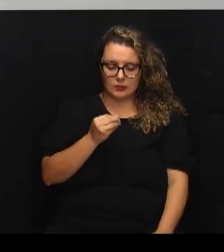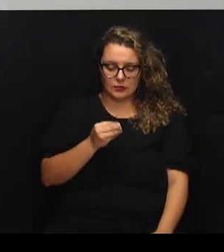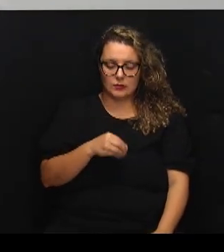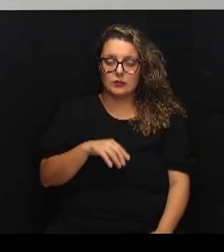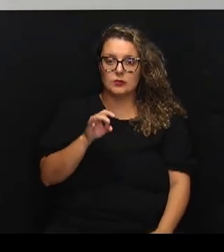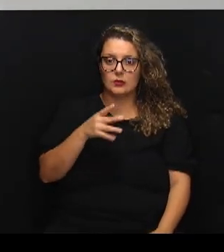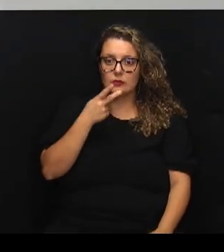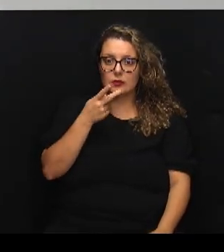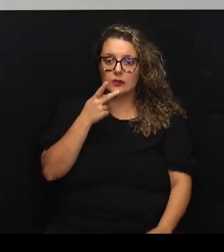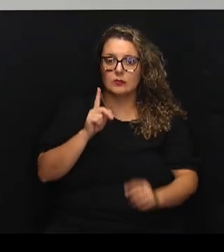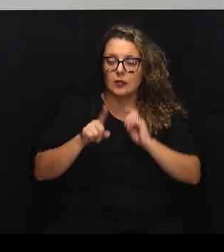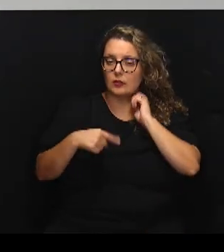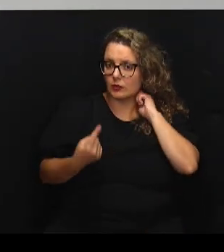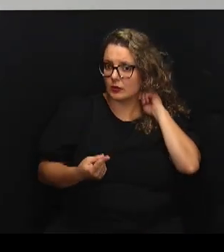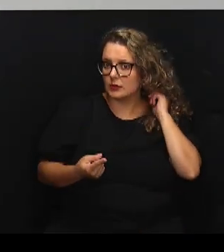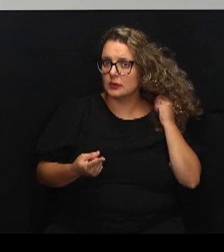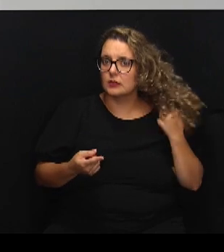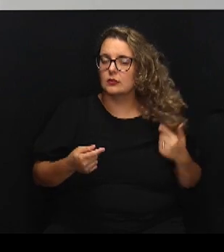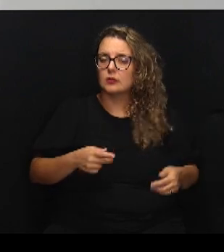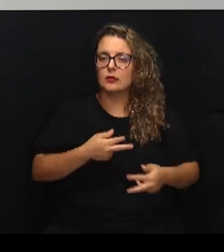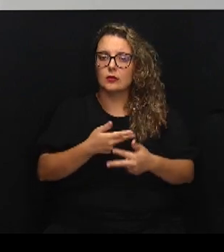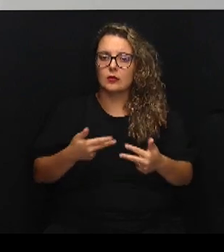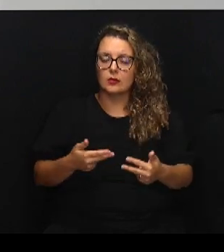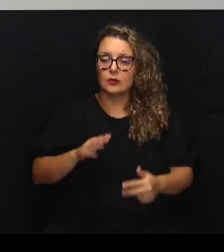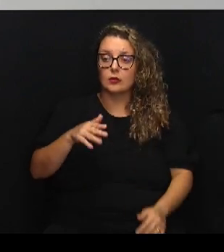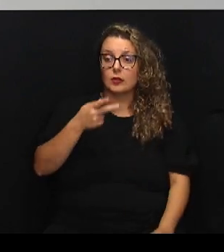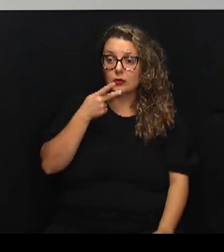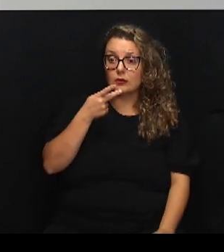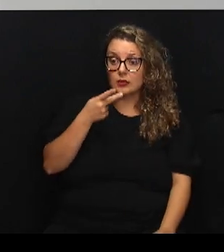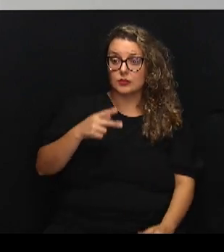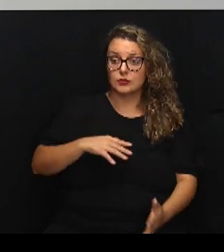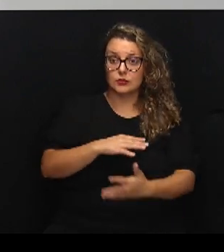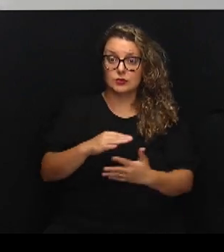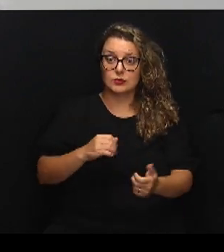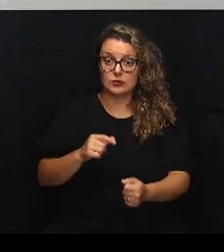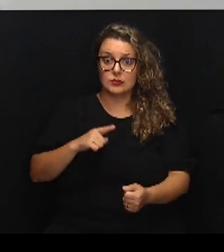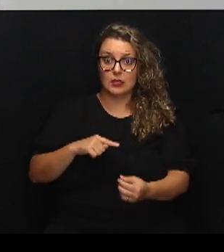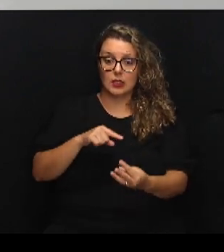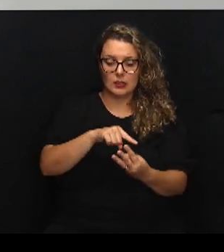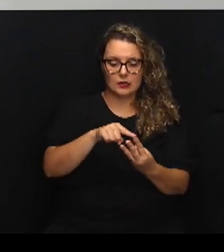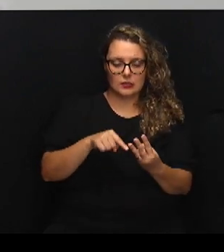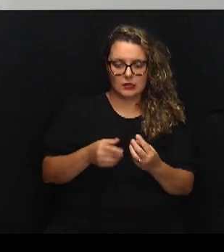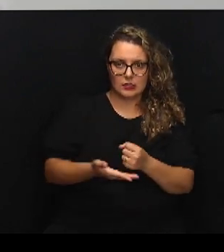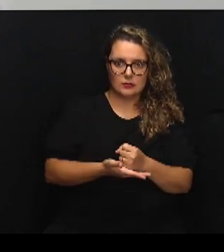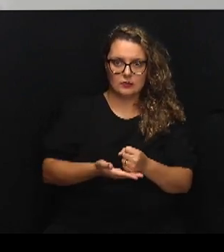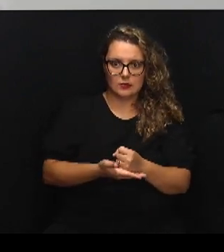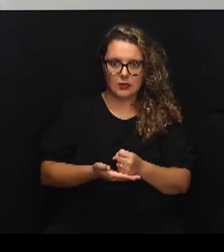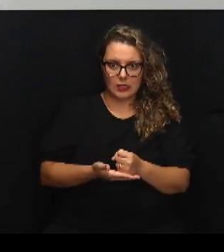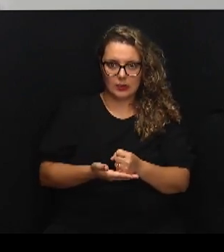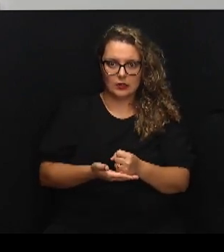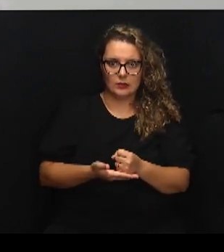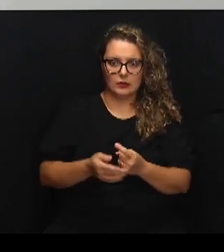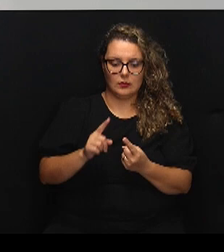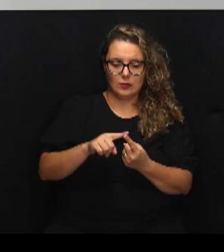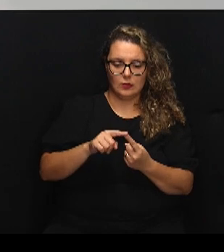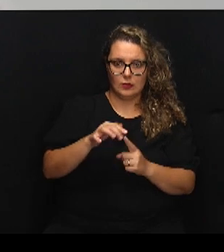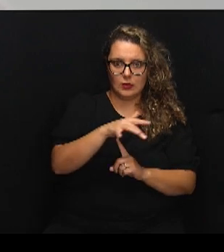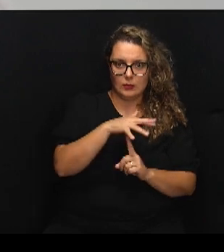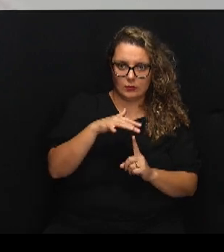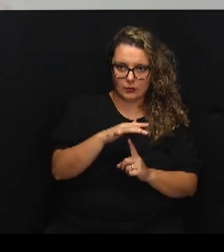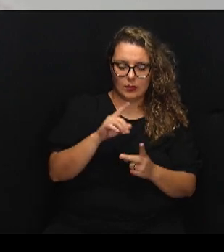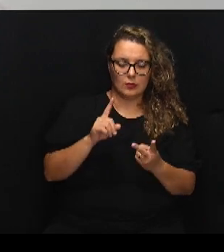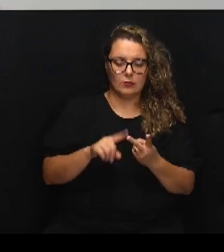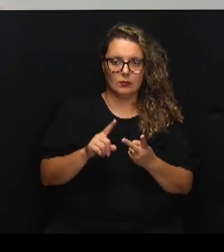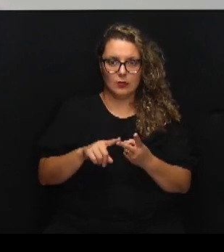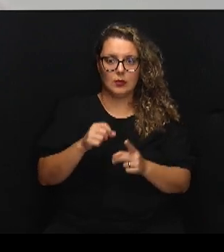só tocar num outro ponto, Alexandre, que é a questão, quando a gente fala de sustentabilidade, a gente tem um tripé, né? Tem o tripé, tem